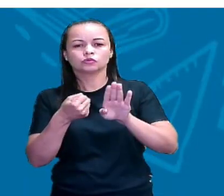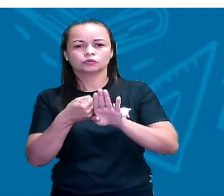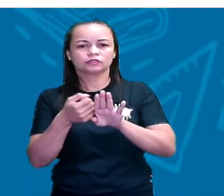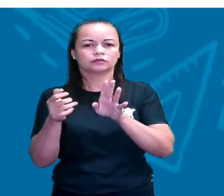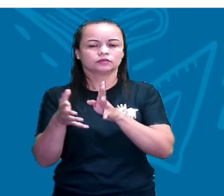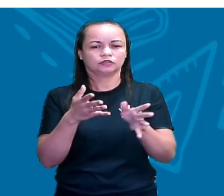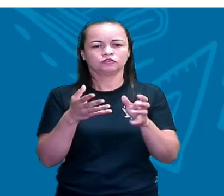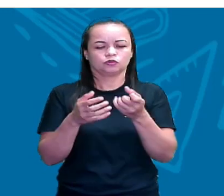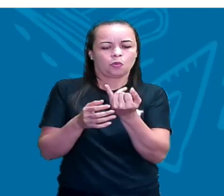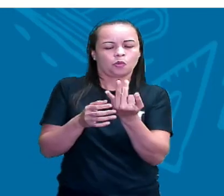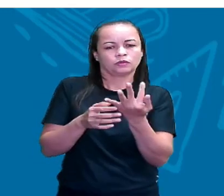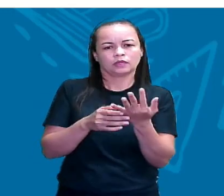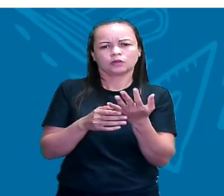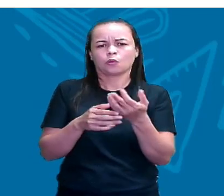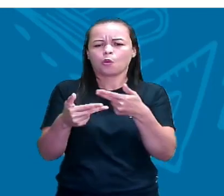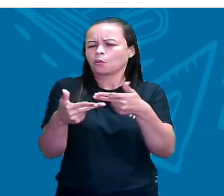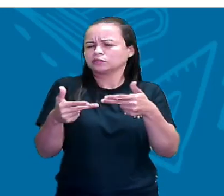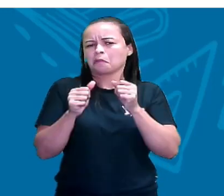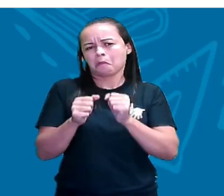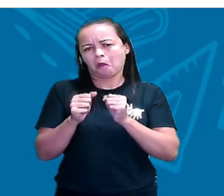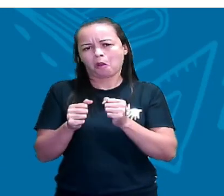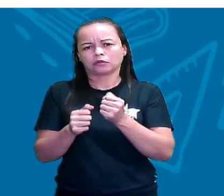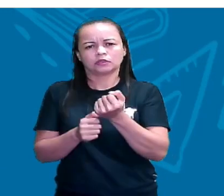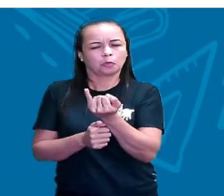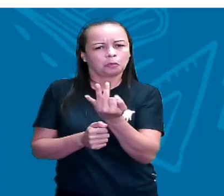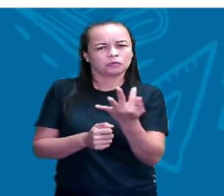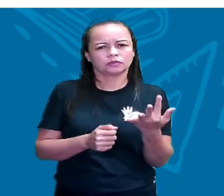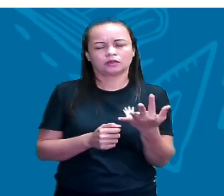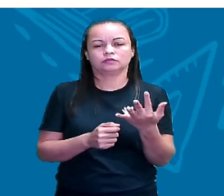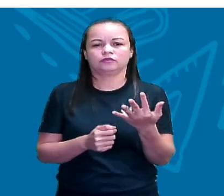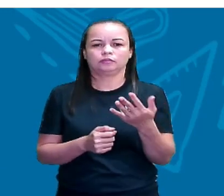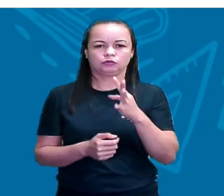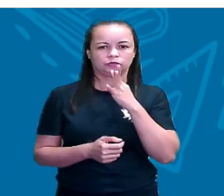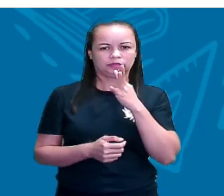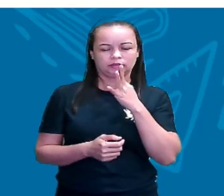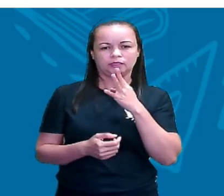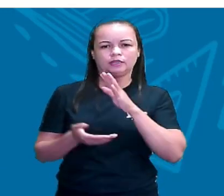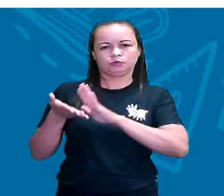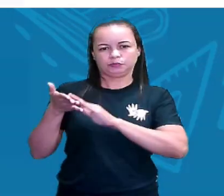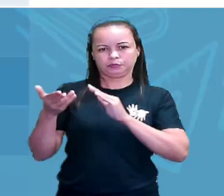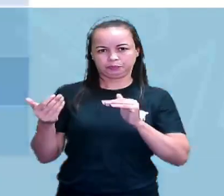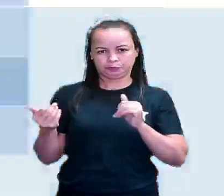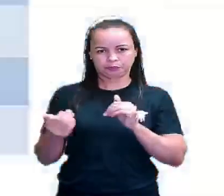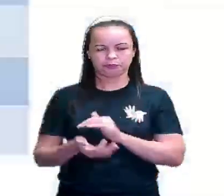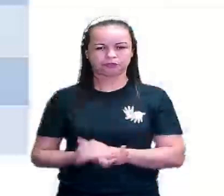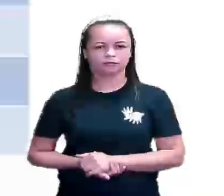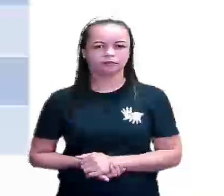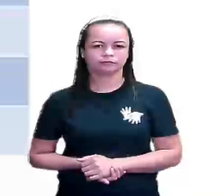gente pode contar. Então, vamos conhecer eles em língua espanhola. A gente tem, ó,